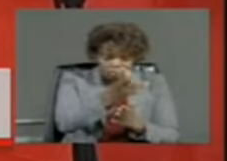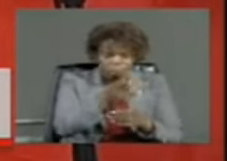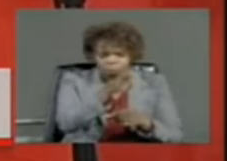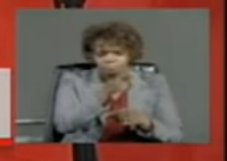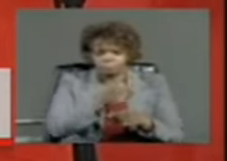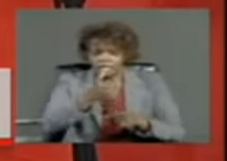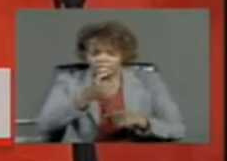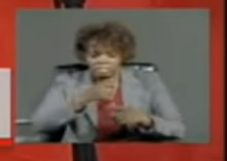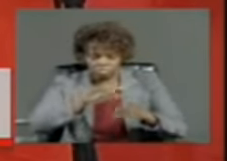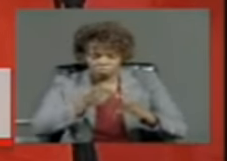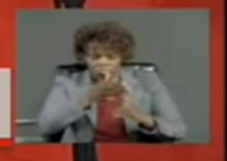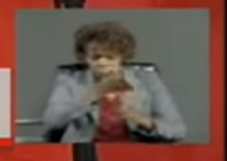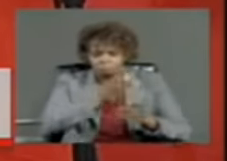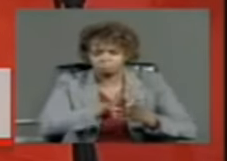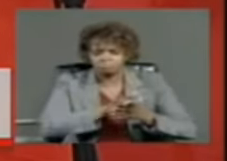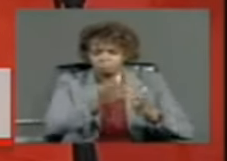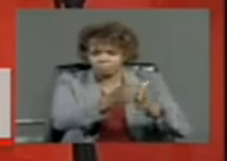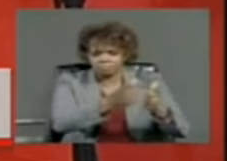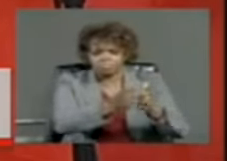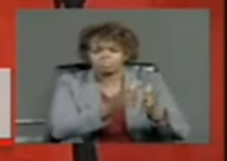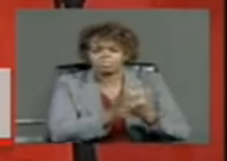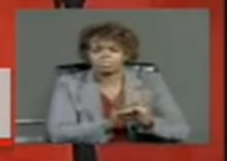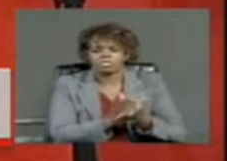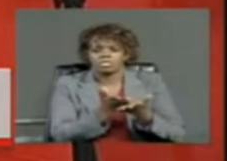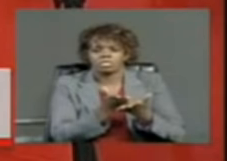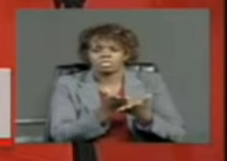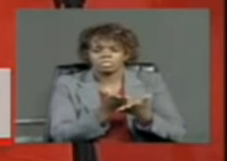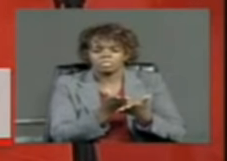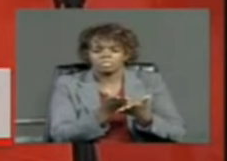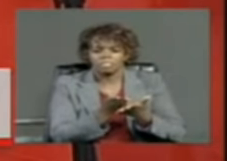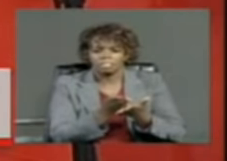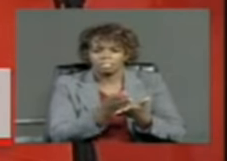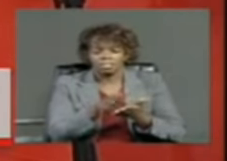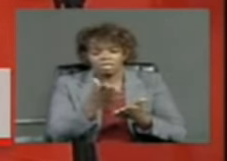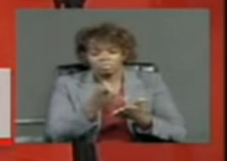E talvez por isso eu me tivesse mantido ligado à terra.